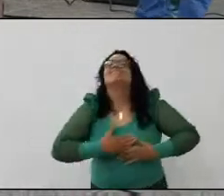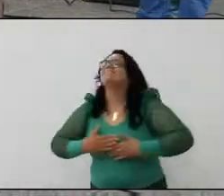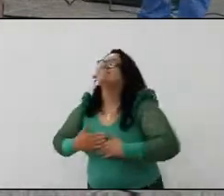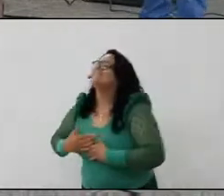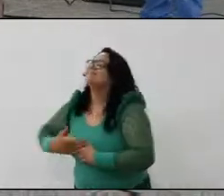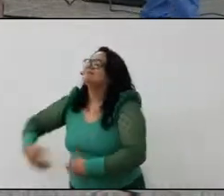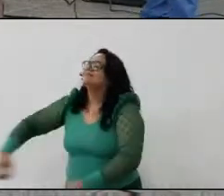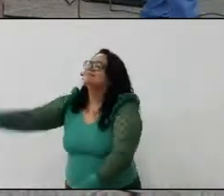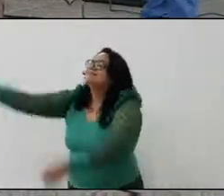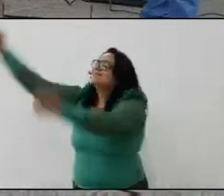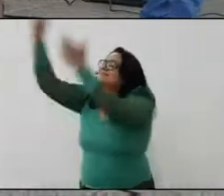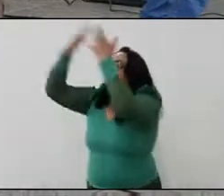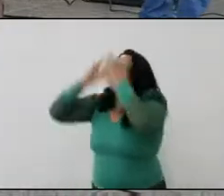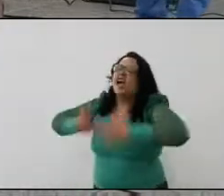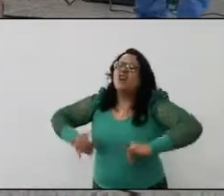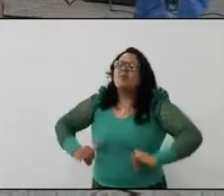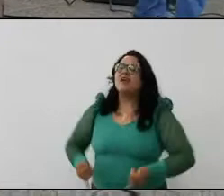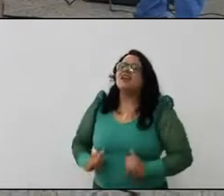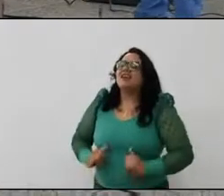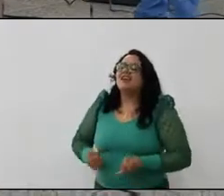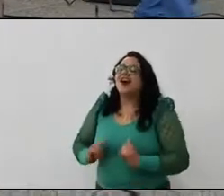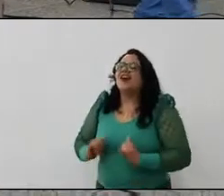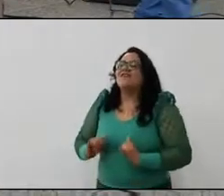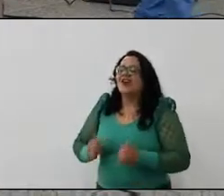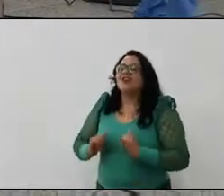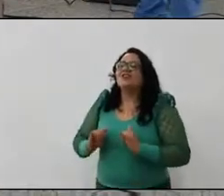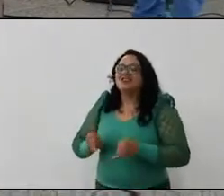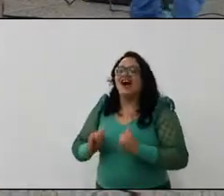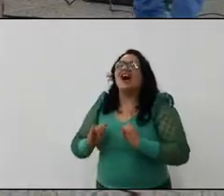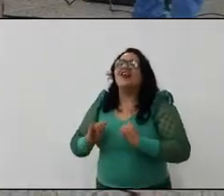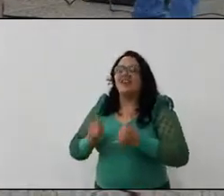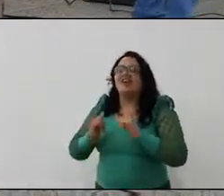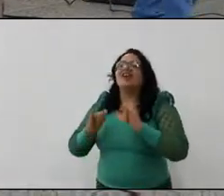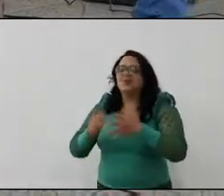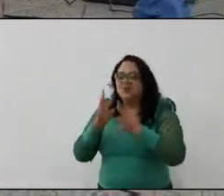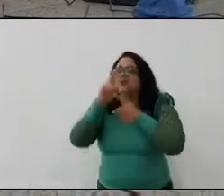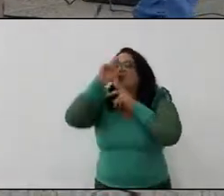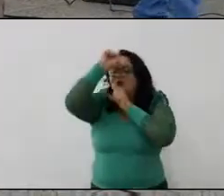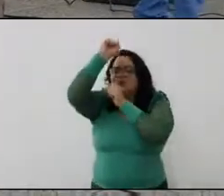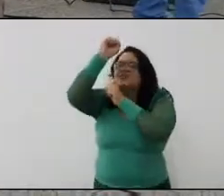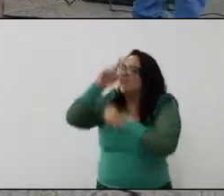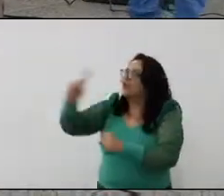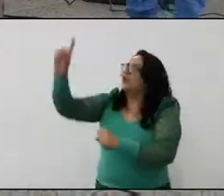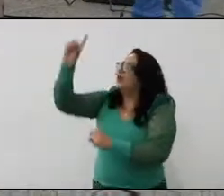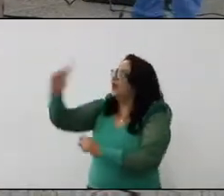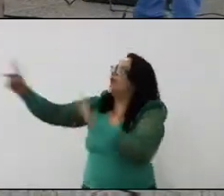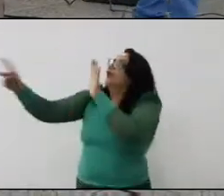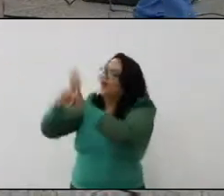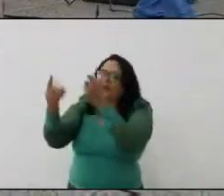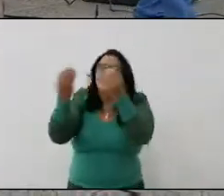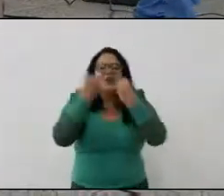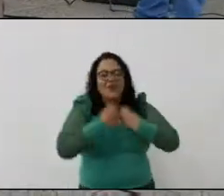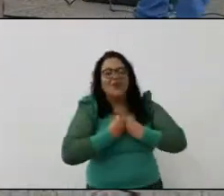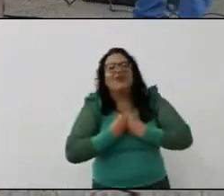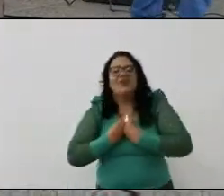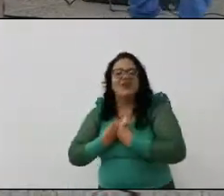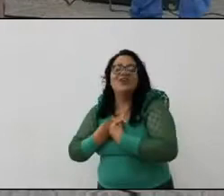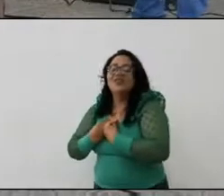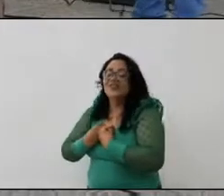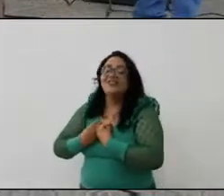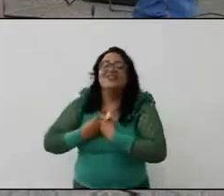vencer. Você pode declarar: minha força vem do Senhor.